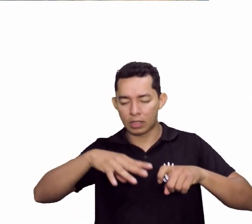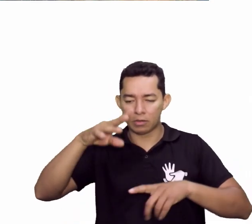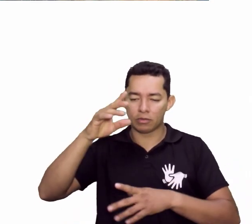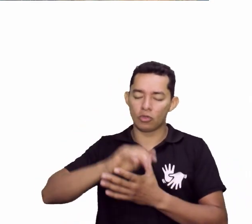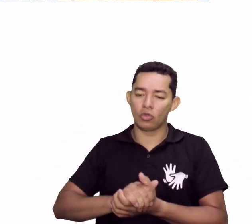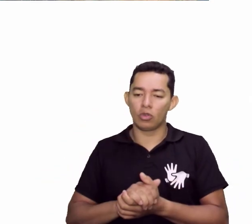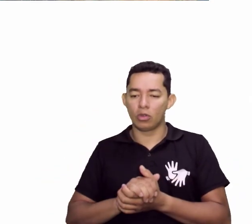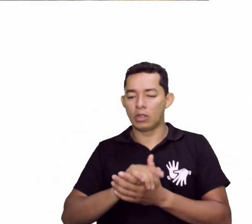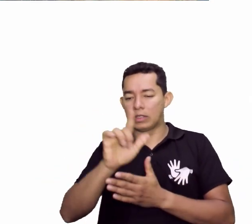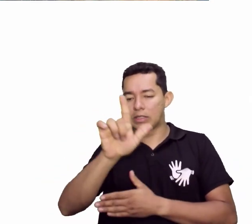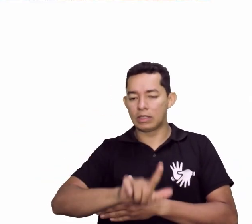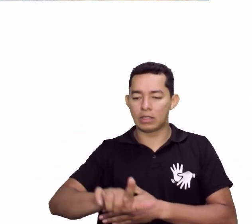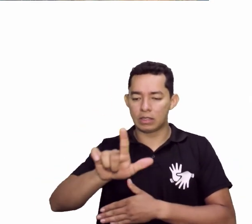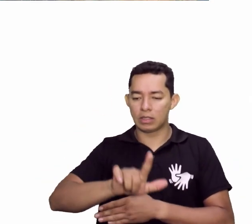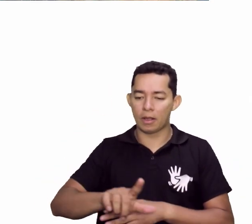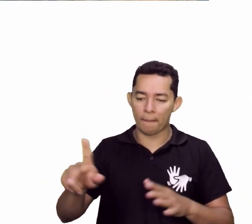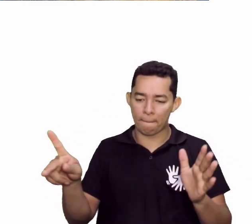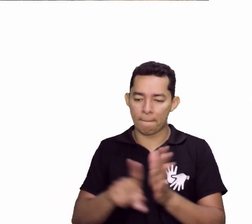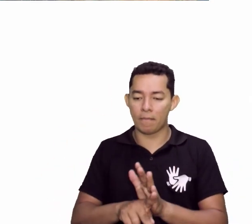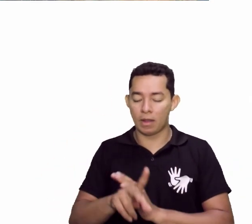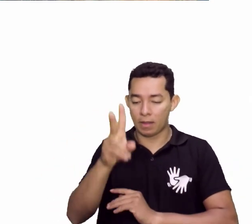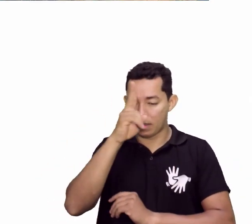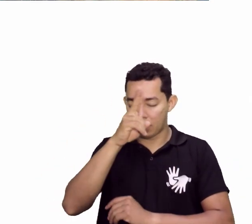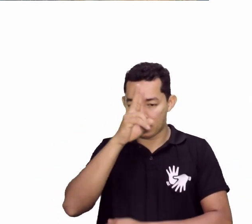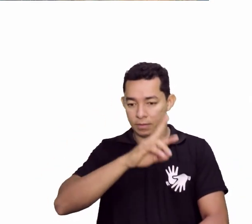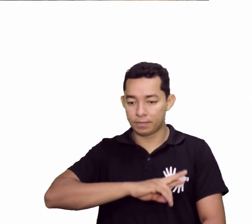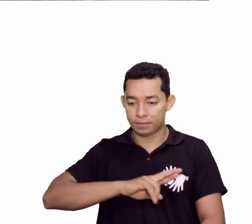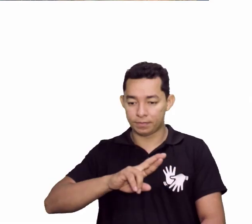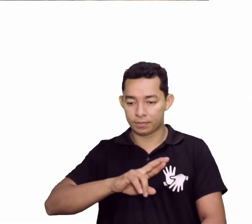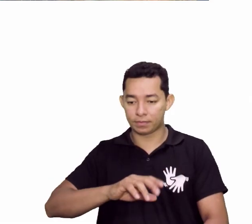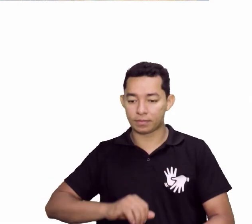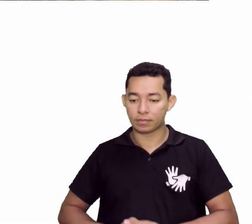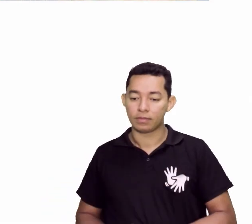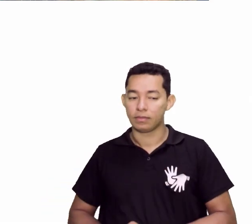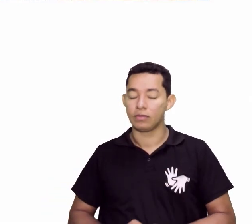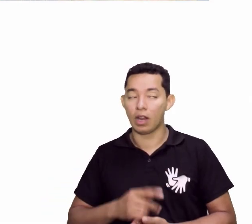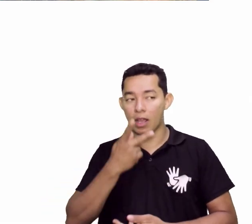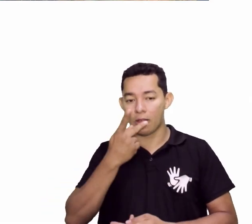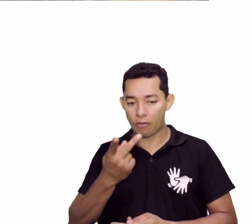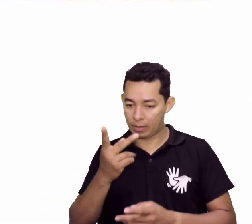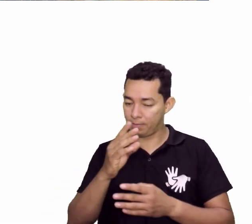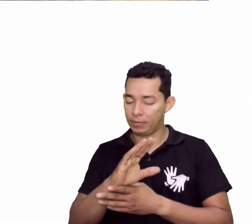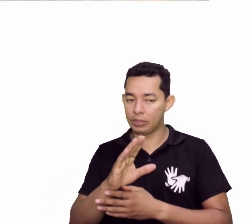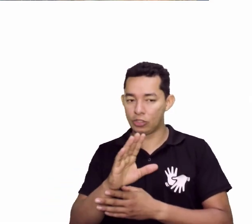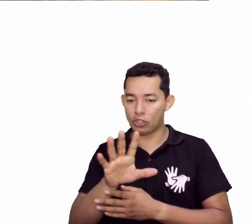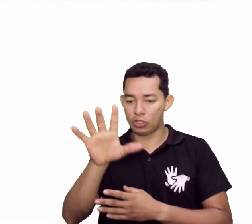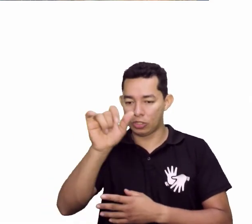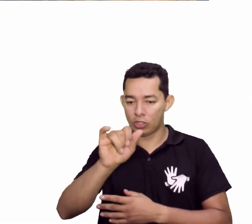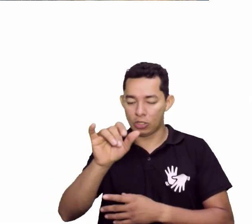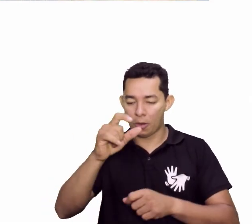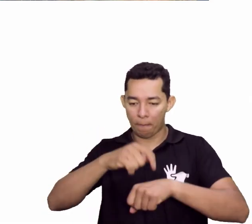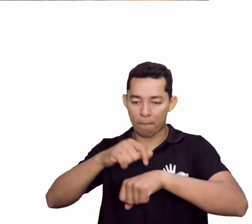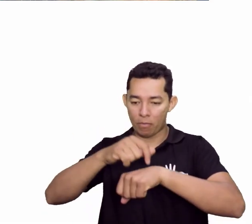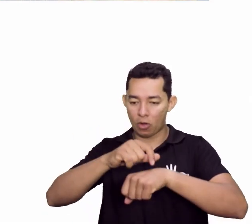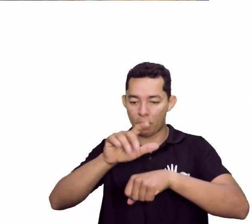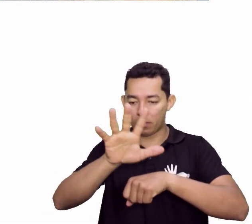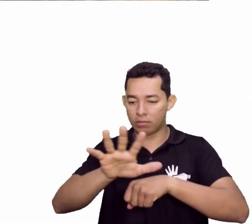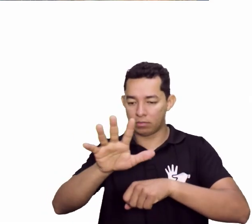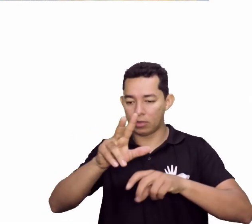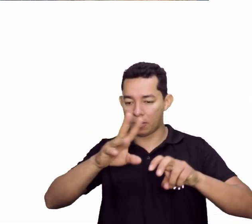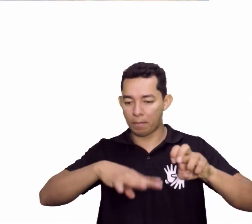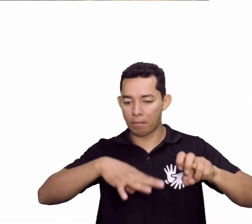literárias da história religiosa, tá? Quando fala de cenas mitológicas, são cenas que não